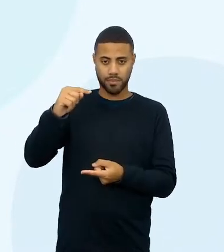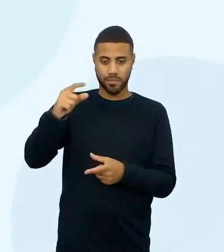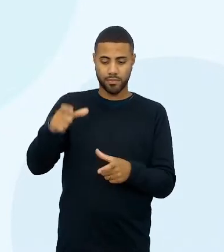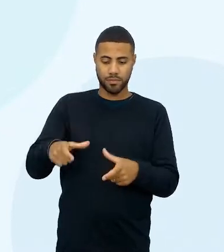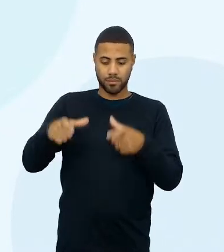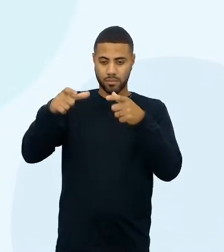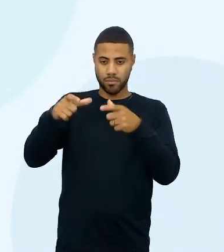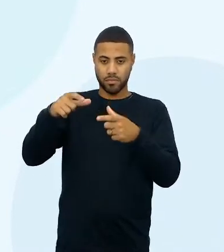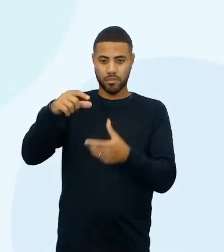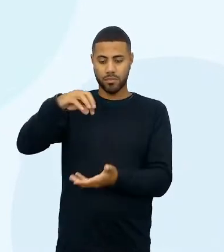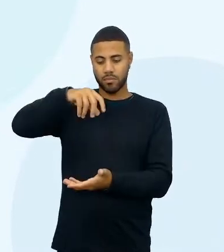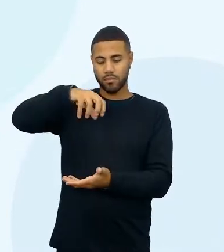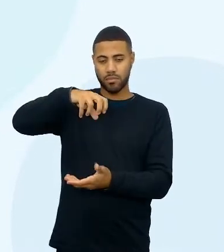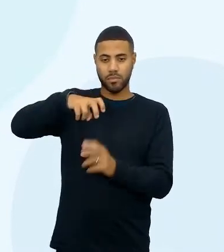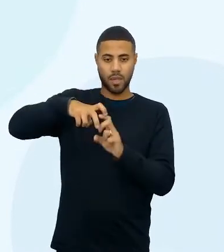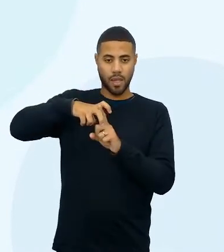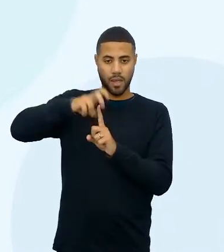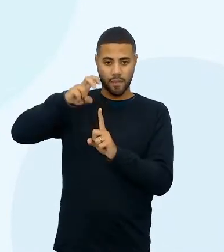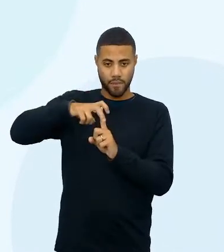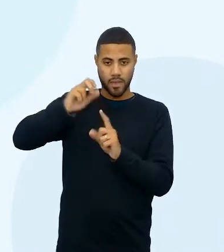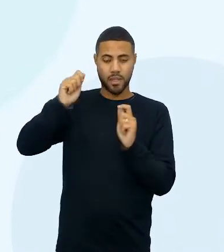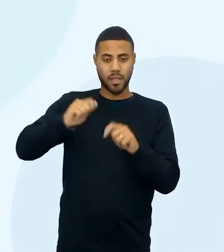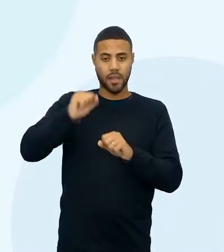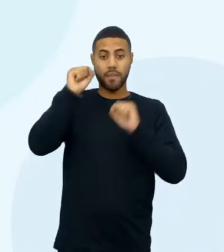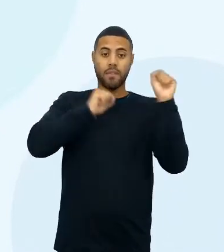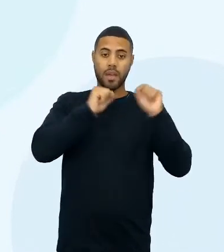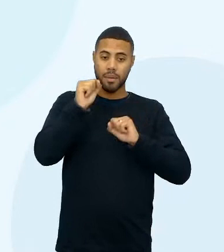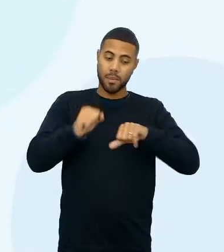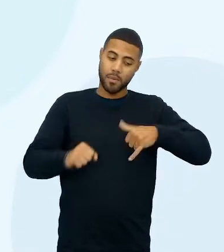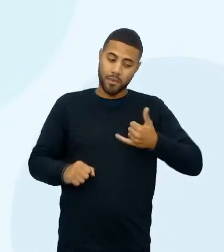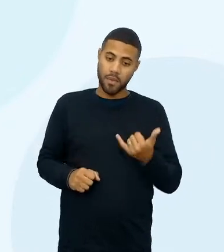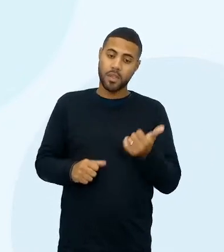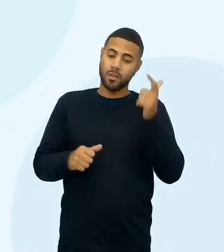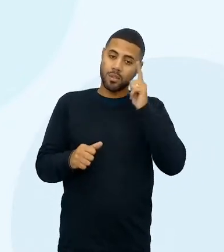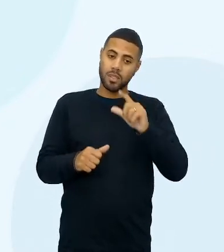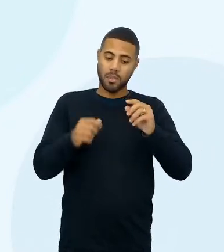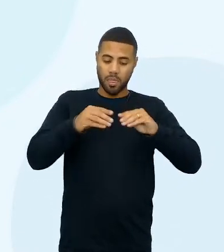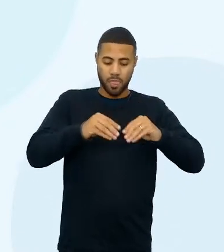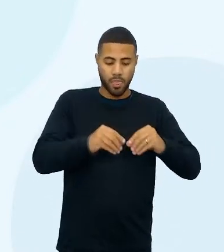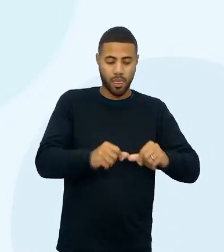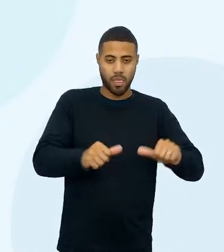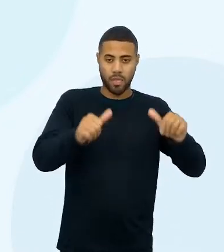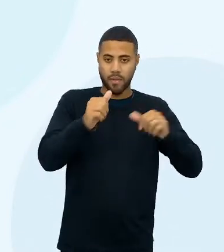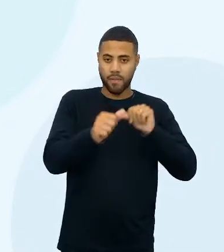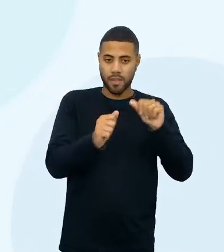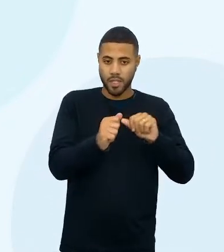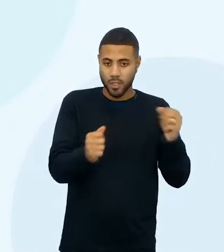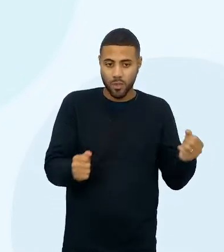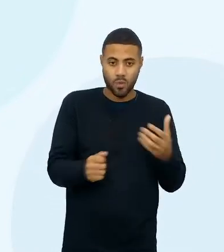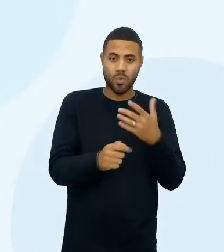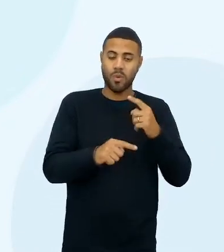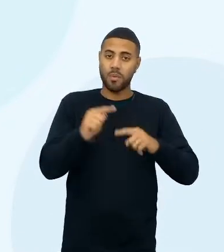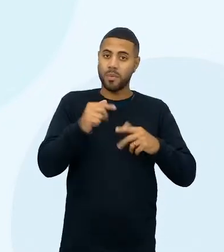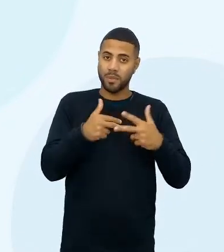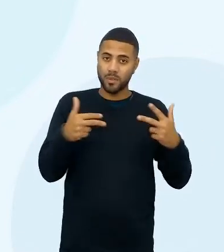indústria ela é capaz de reaproveitar e tem coisas que a indústria tem que dispor em